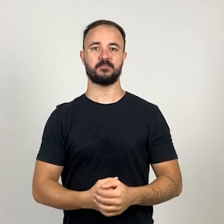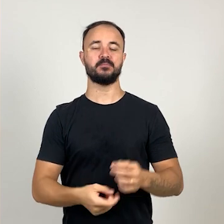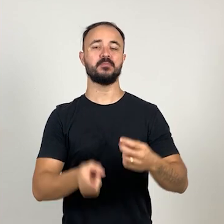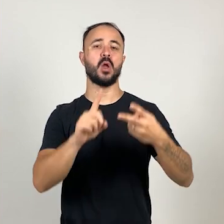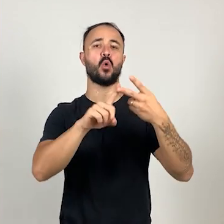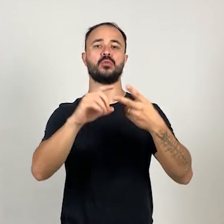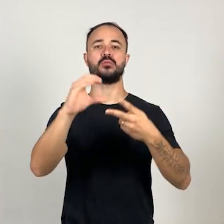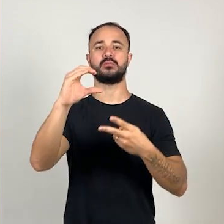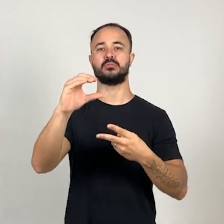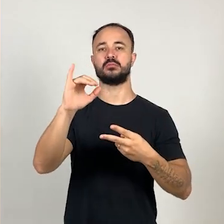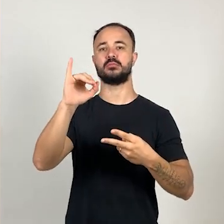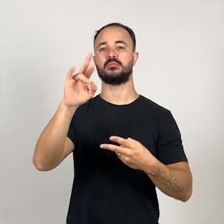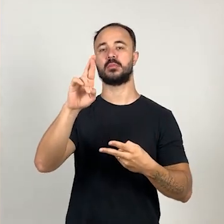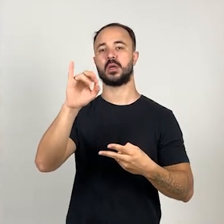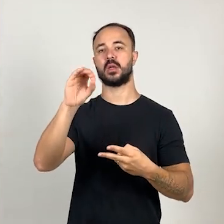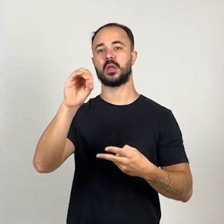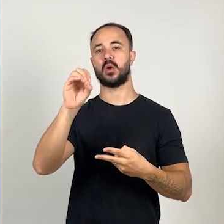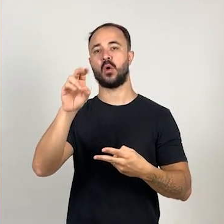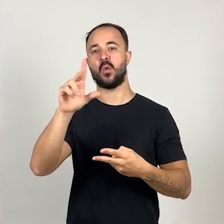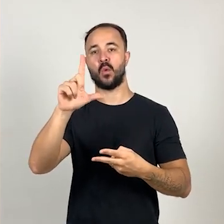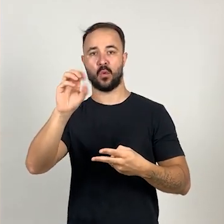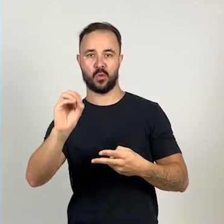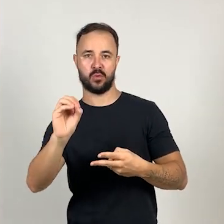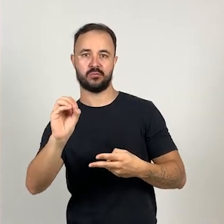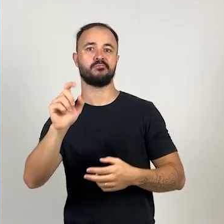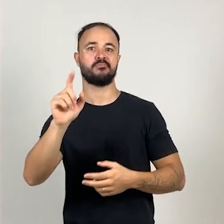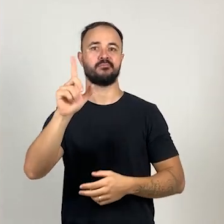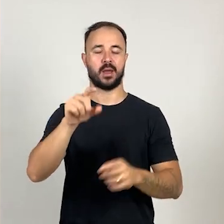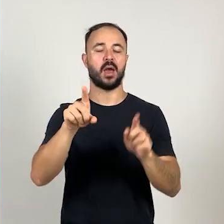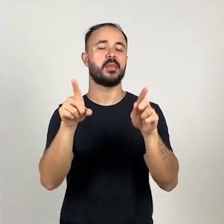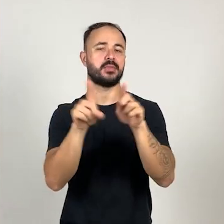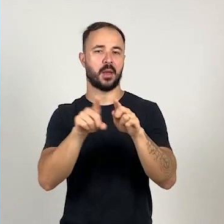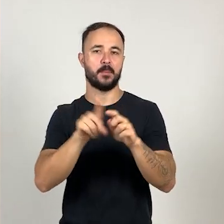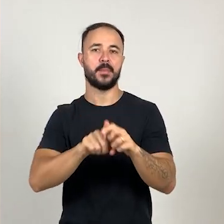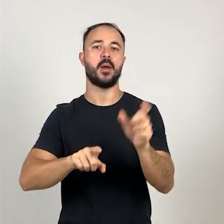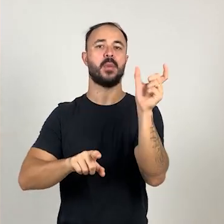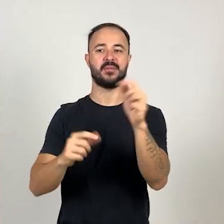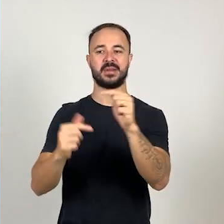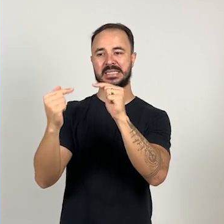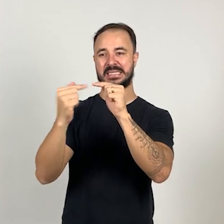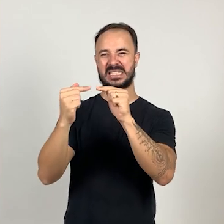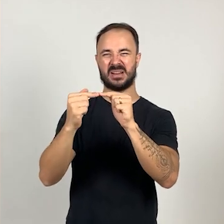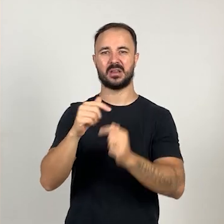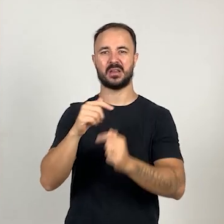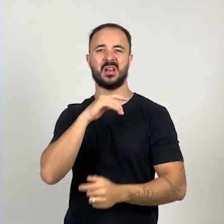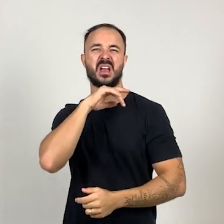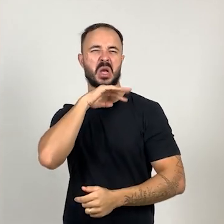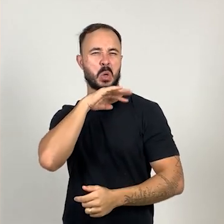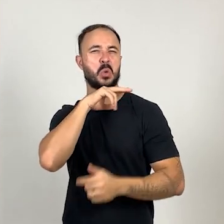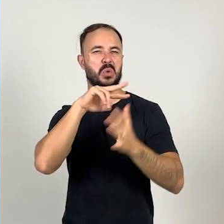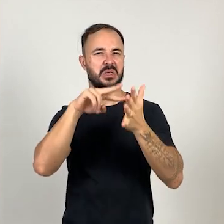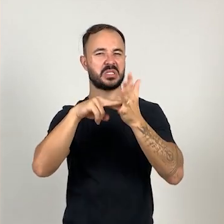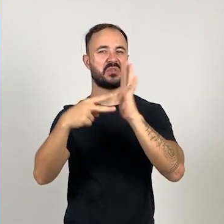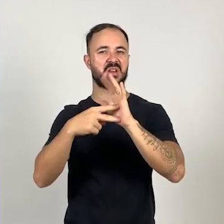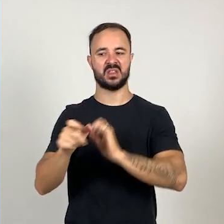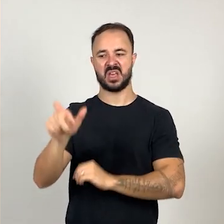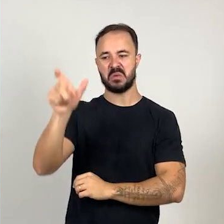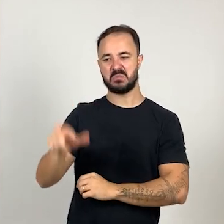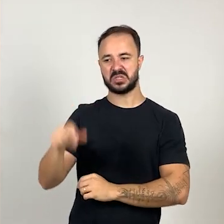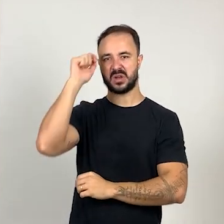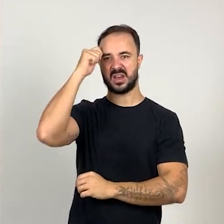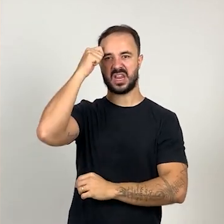Crioulo. A palavra crioula ou crioulo eram utilizadas de maneira pejorativa para descrever pessoas